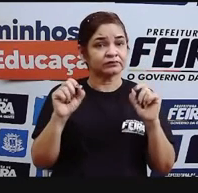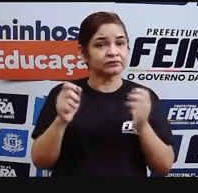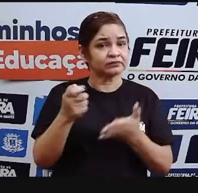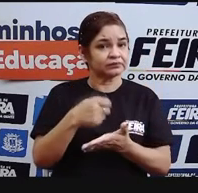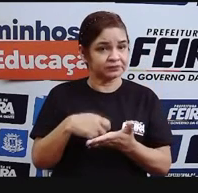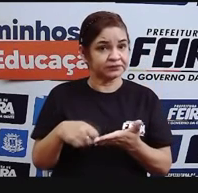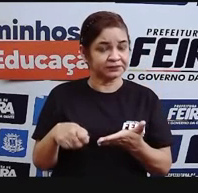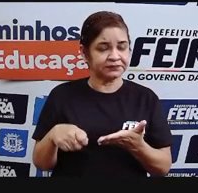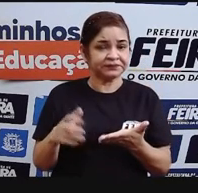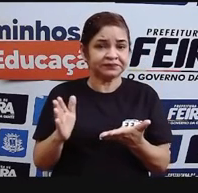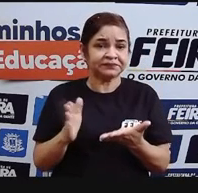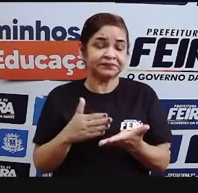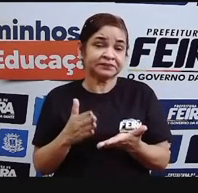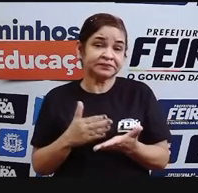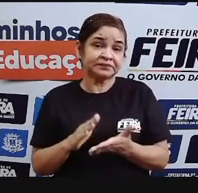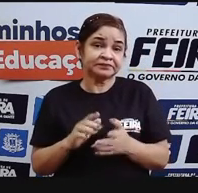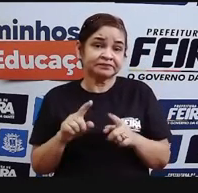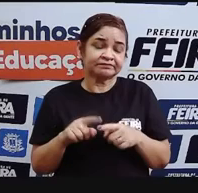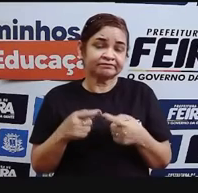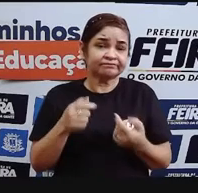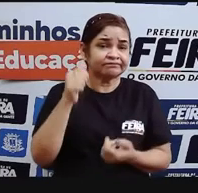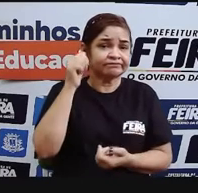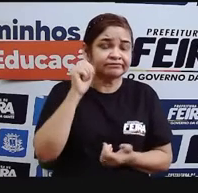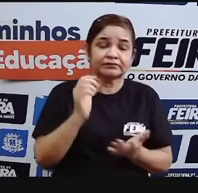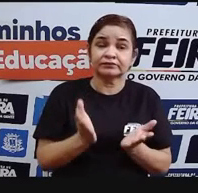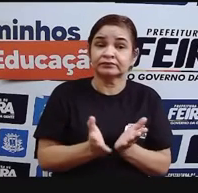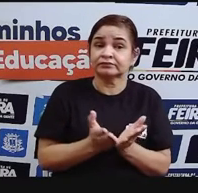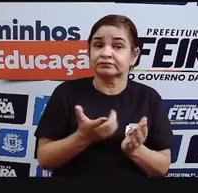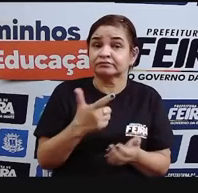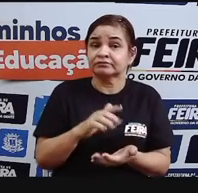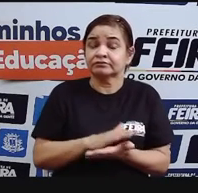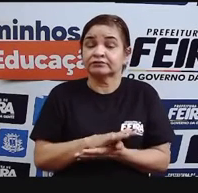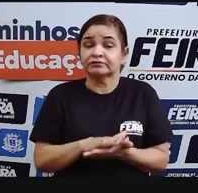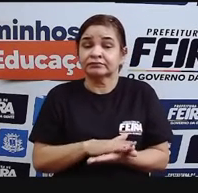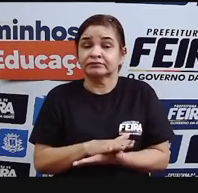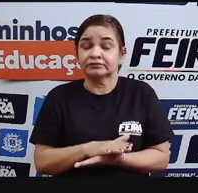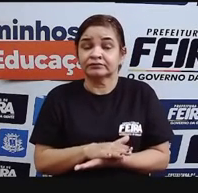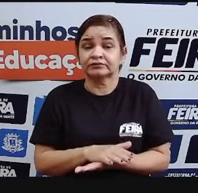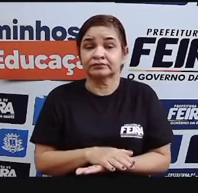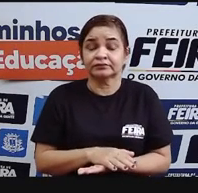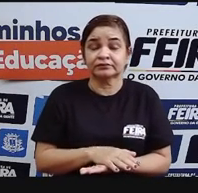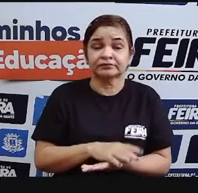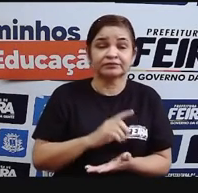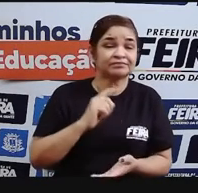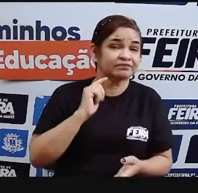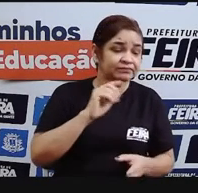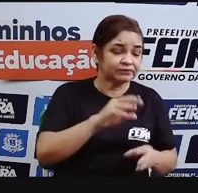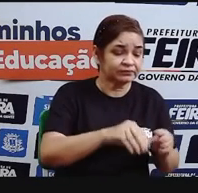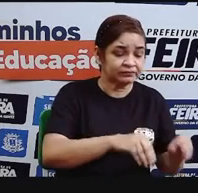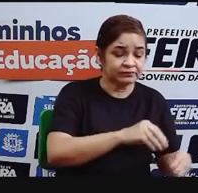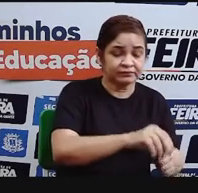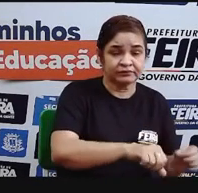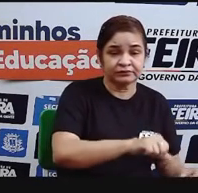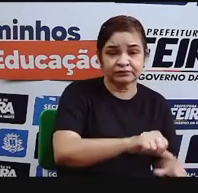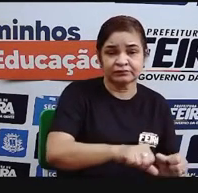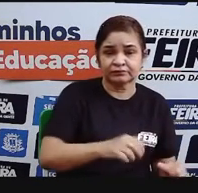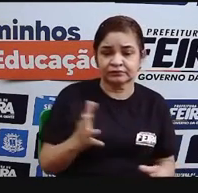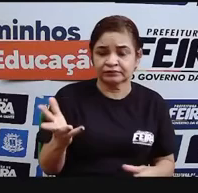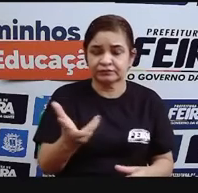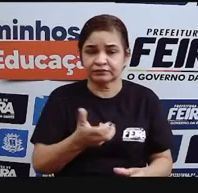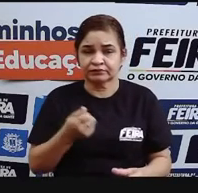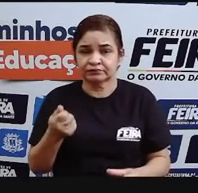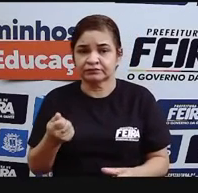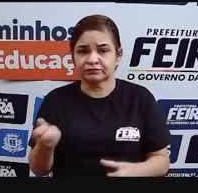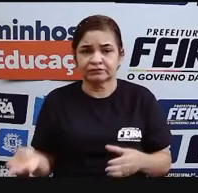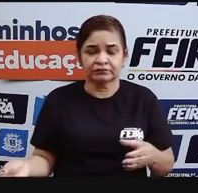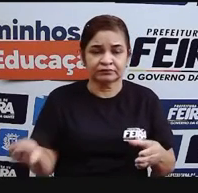escritora, mas ela era uma mulher muito pobre. Ela vivia da reciclagem de lixo, né? Então, ela fazia a